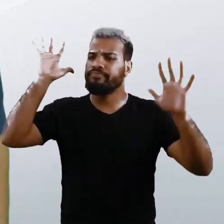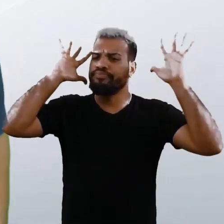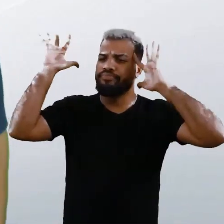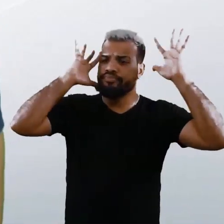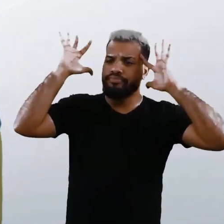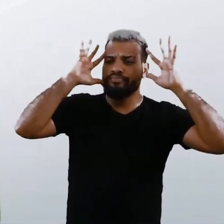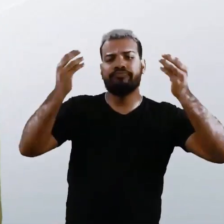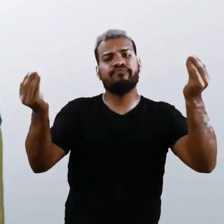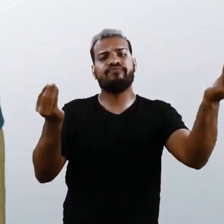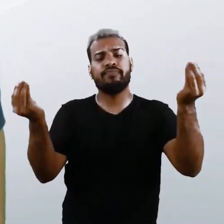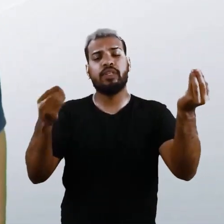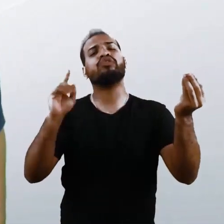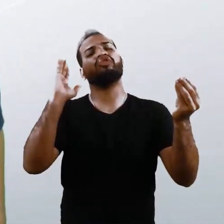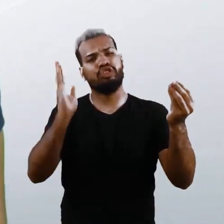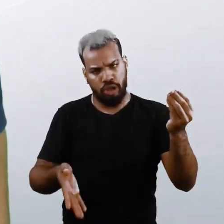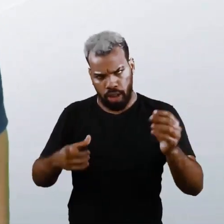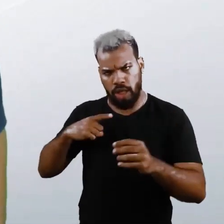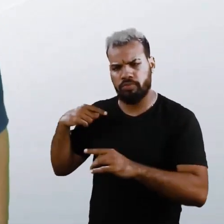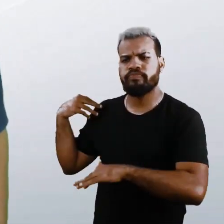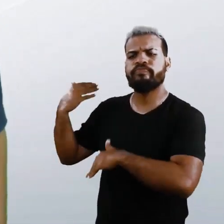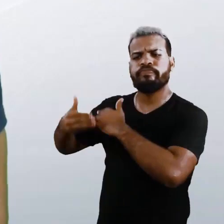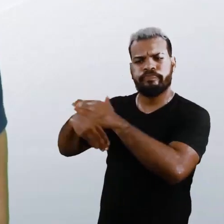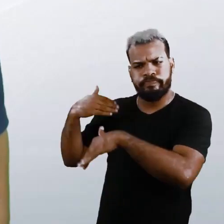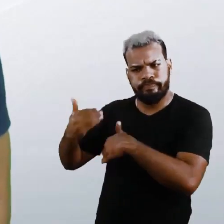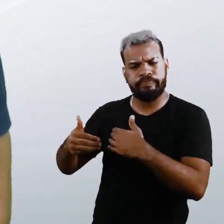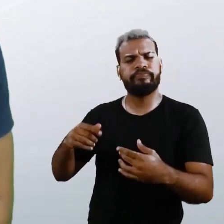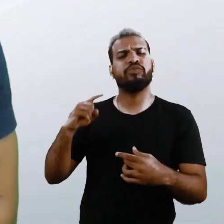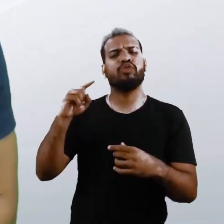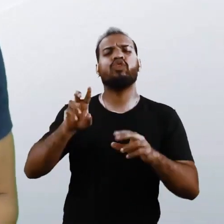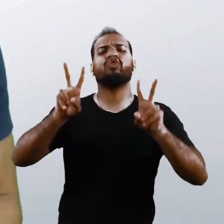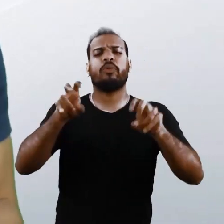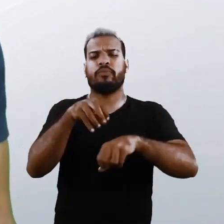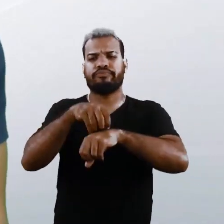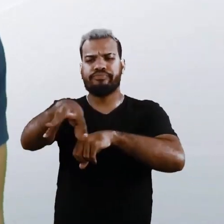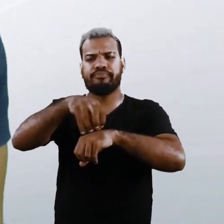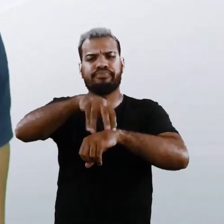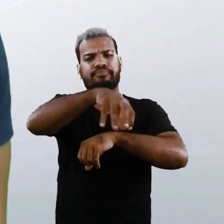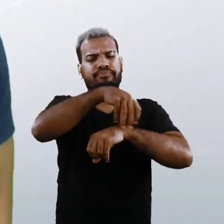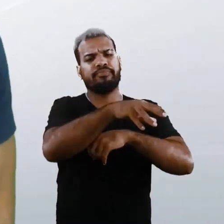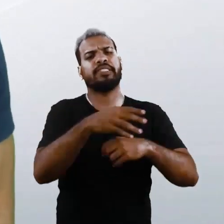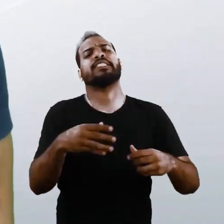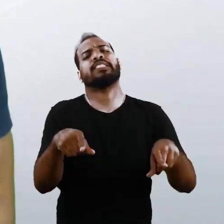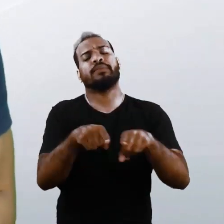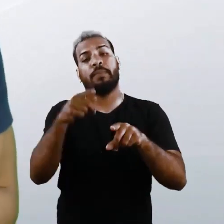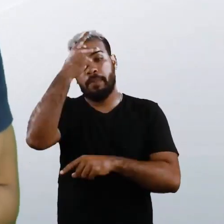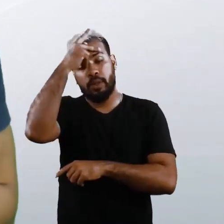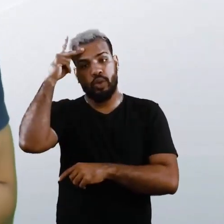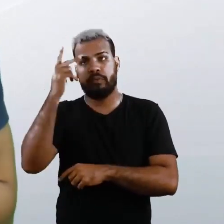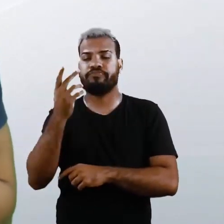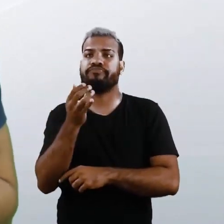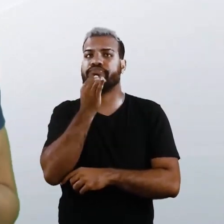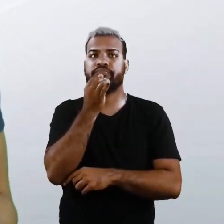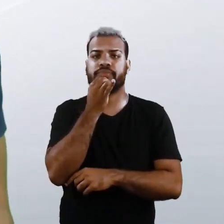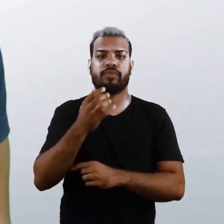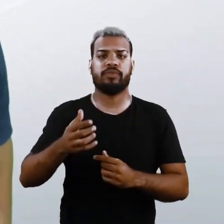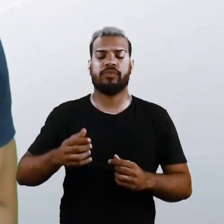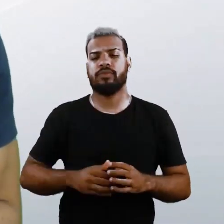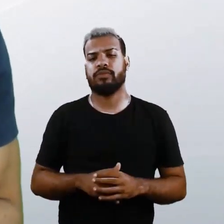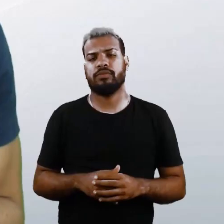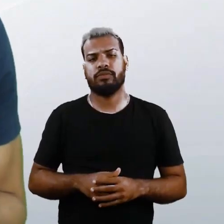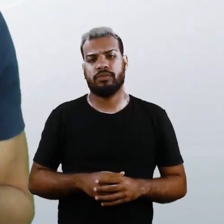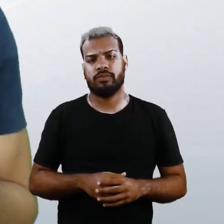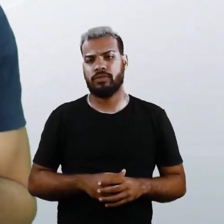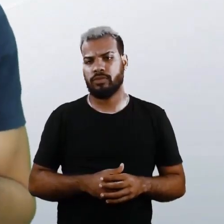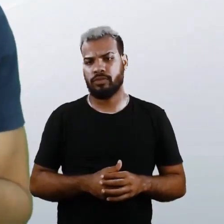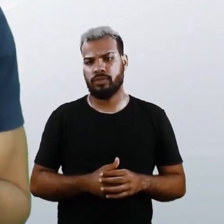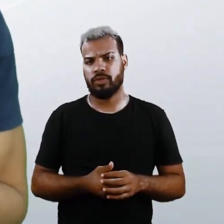para a gente pensar, né? A gente repensar. Isso já vem acontecendo, a questão da ideia de compartilhamento, das pessoas não quererem